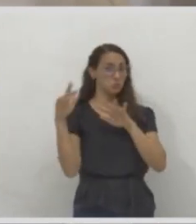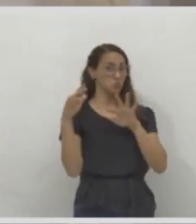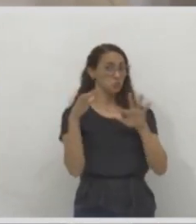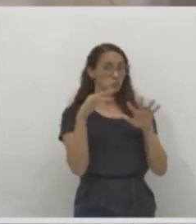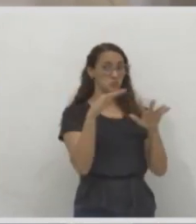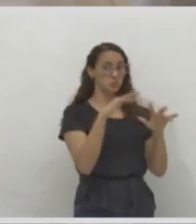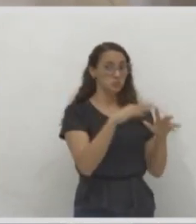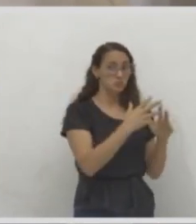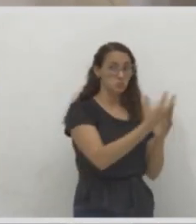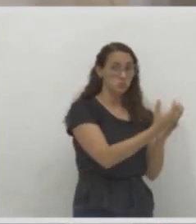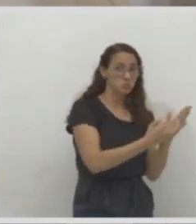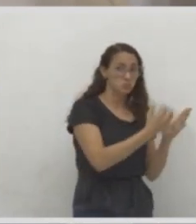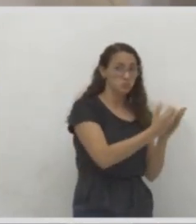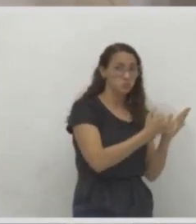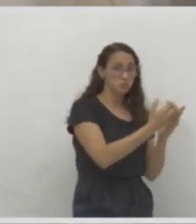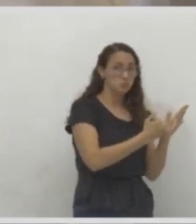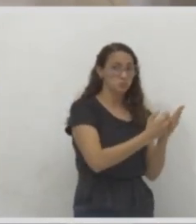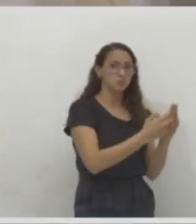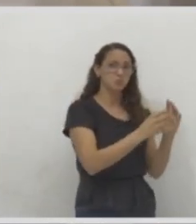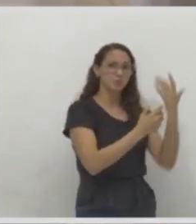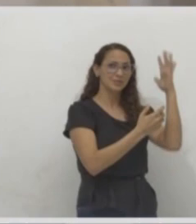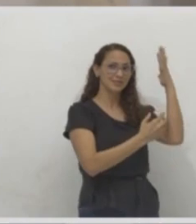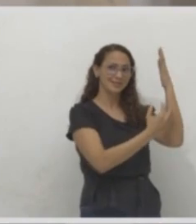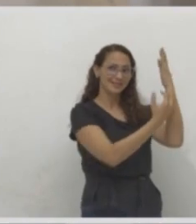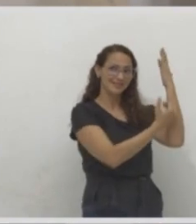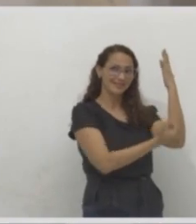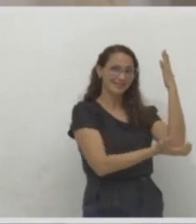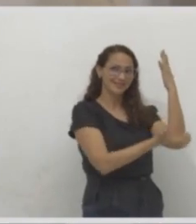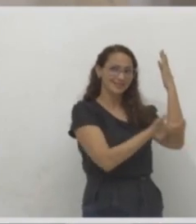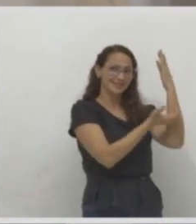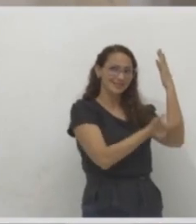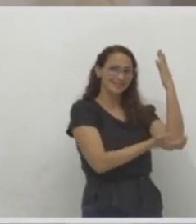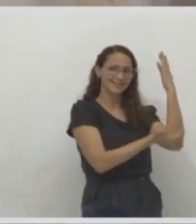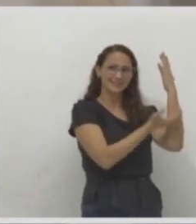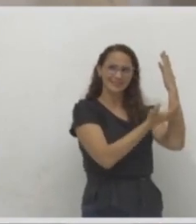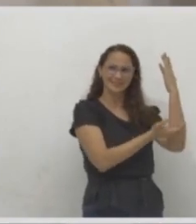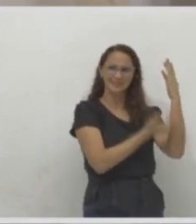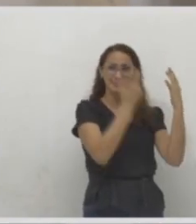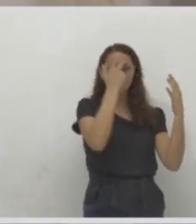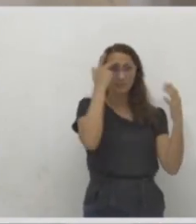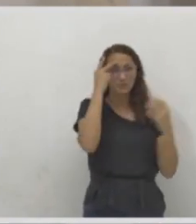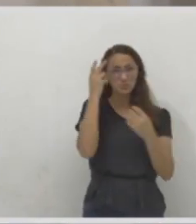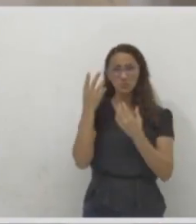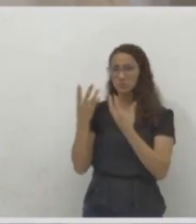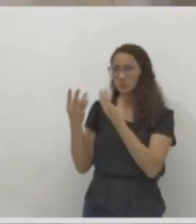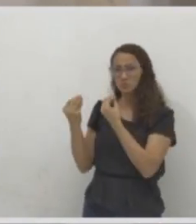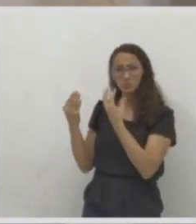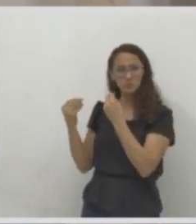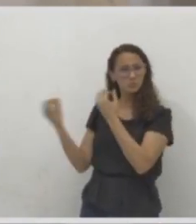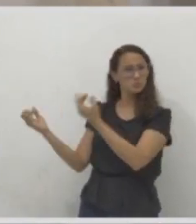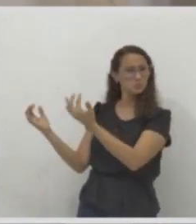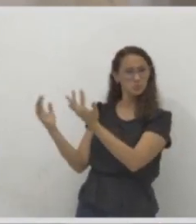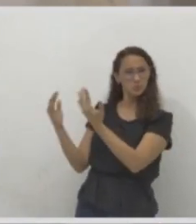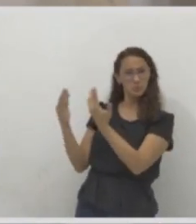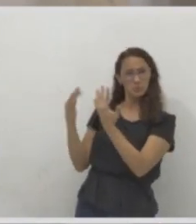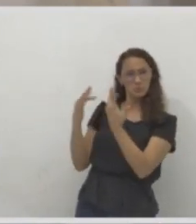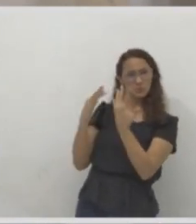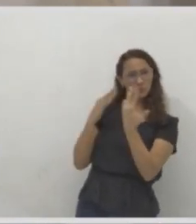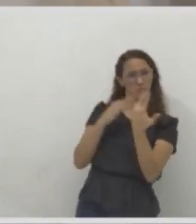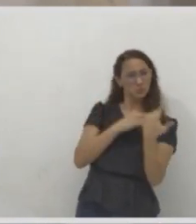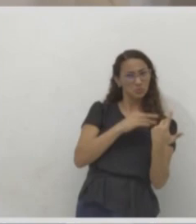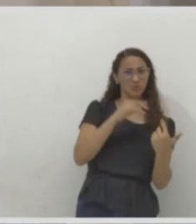tá? Milhares de pessoas vieram para cá, para a Amazônia, para poder adquirir esse produto.